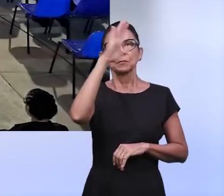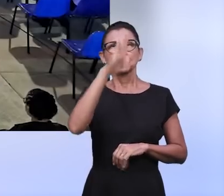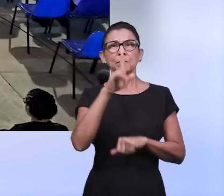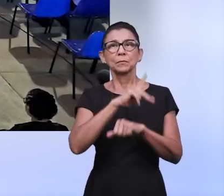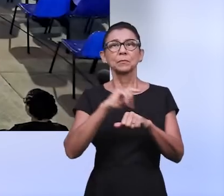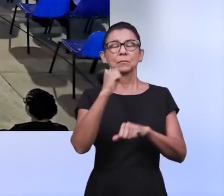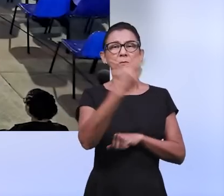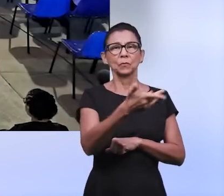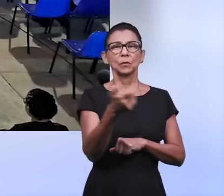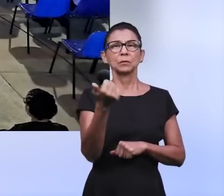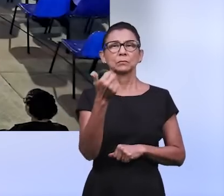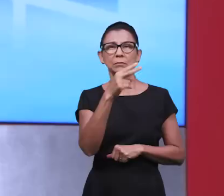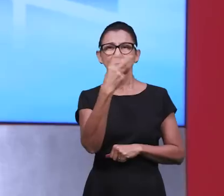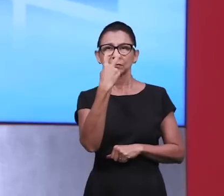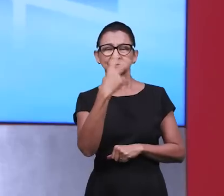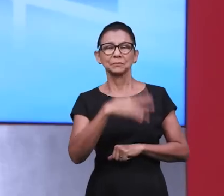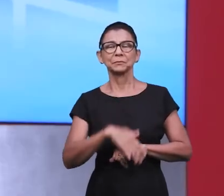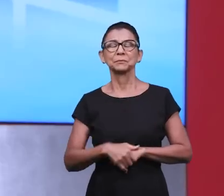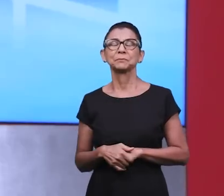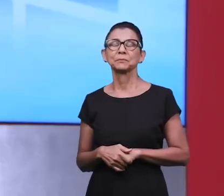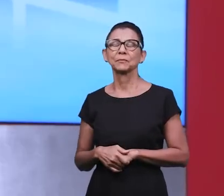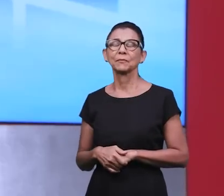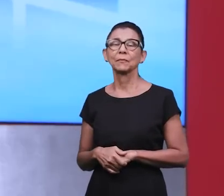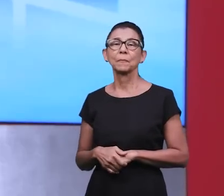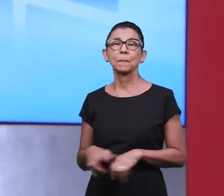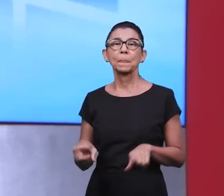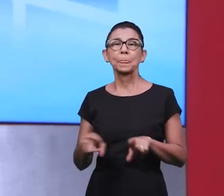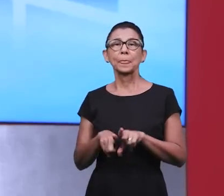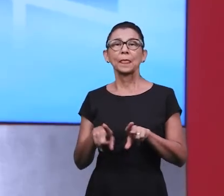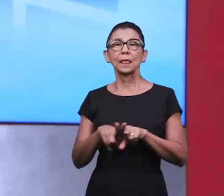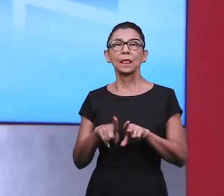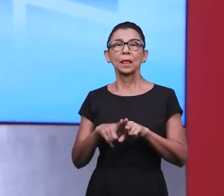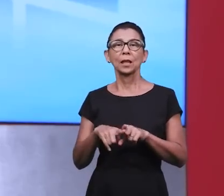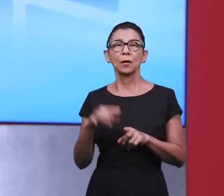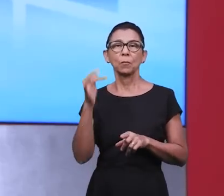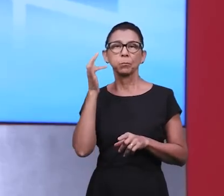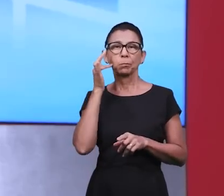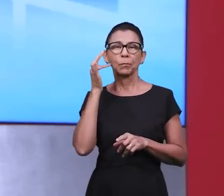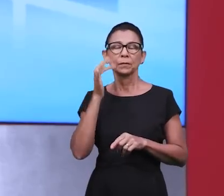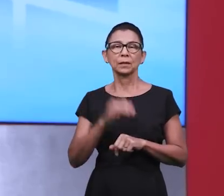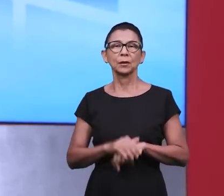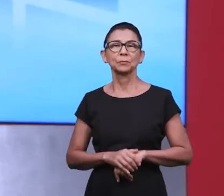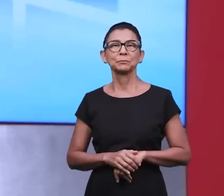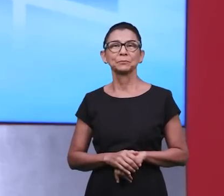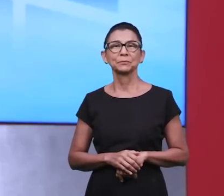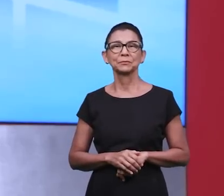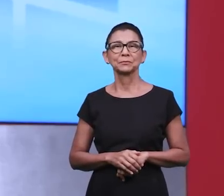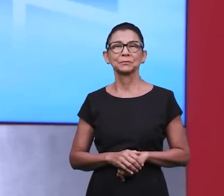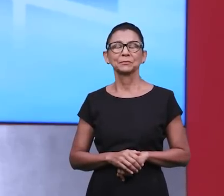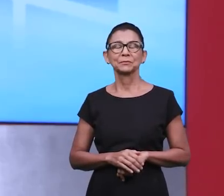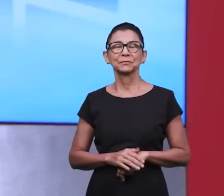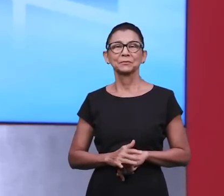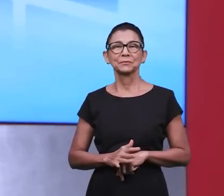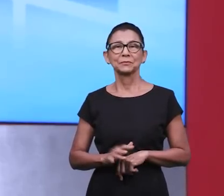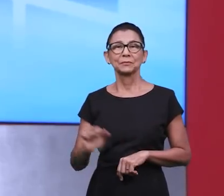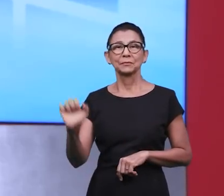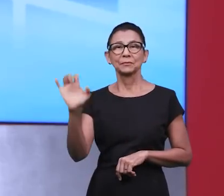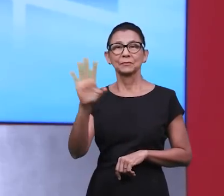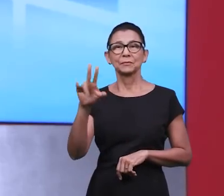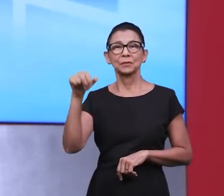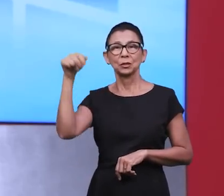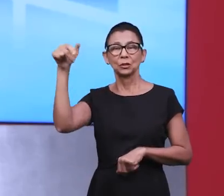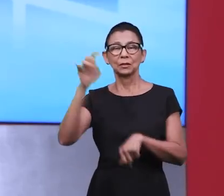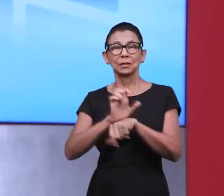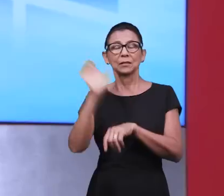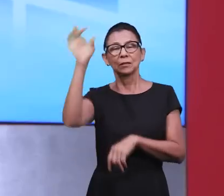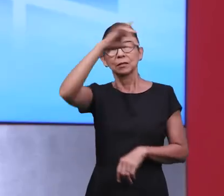exterior assistiram a este evento. Agora nós vamos para o município de Fundão, que fica na região norte do estado do Espírito Santo, onde a Igreja